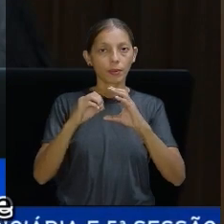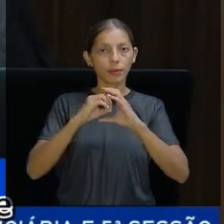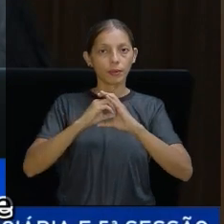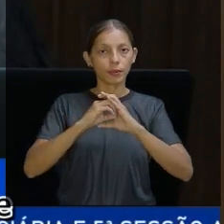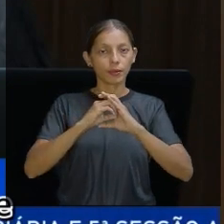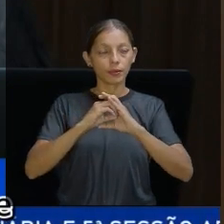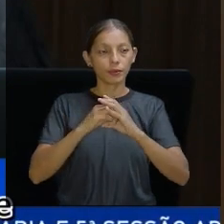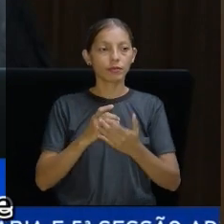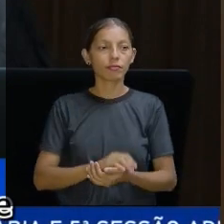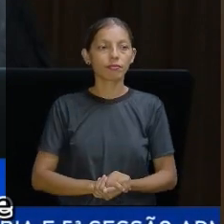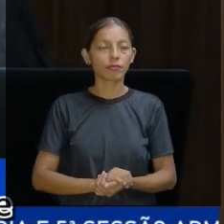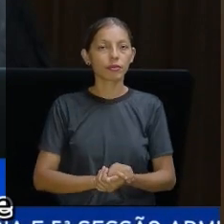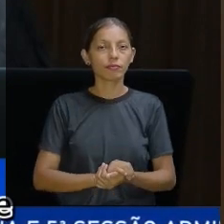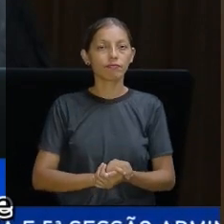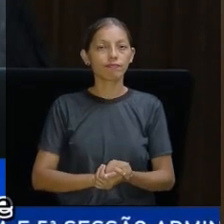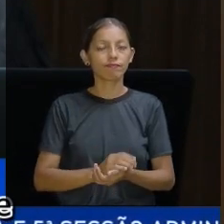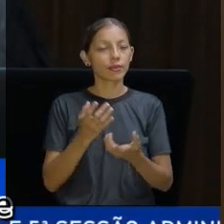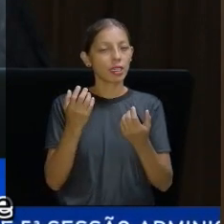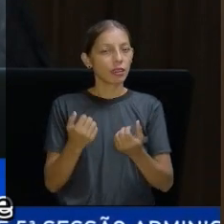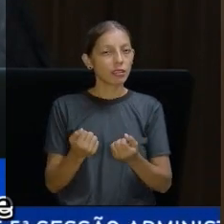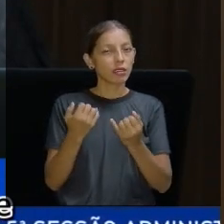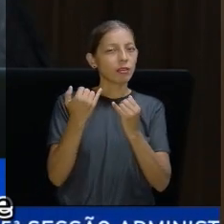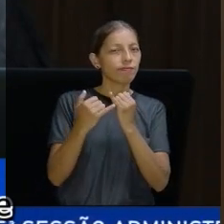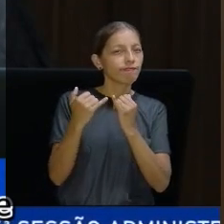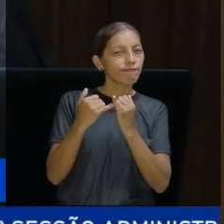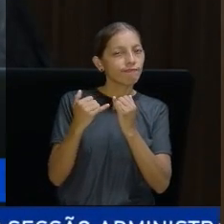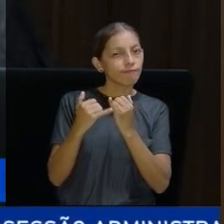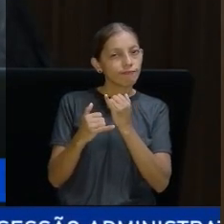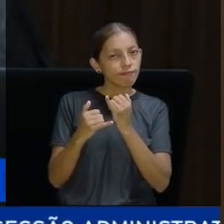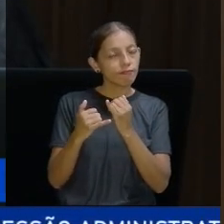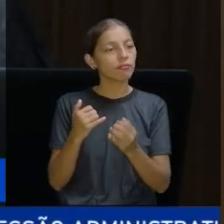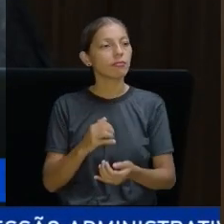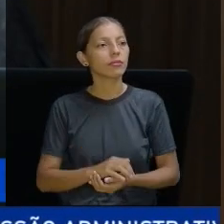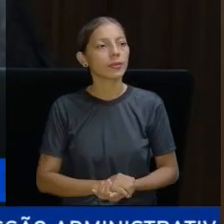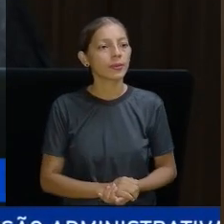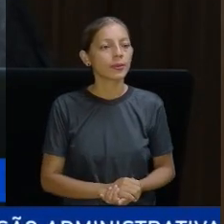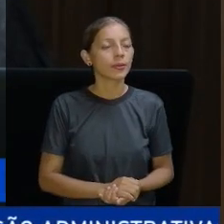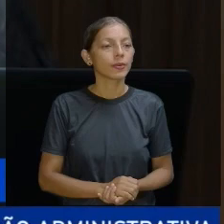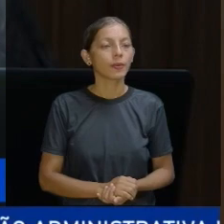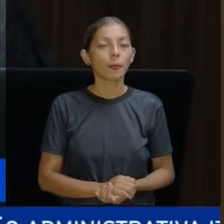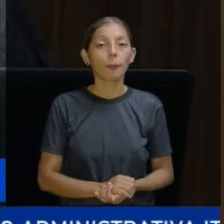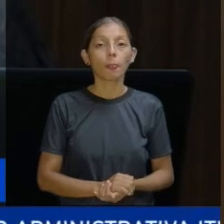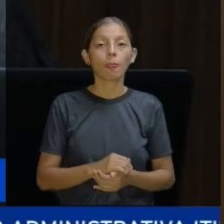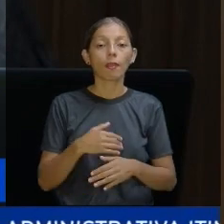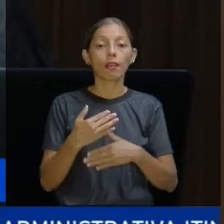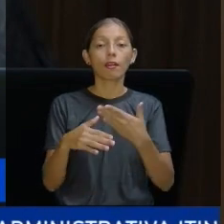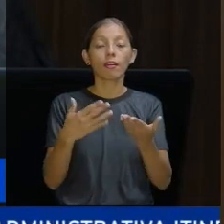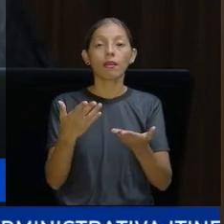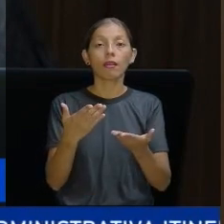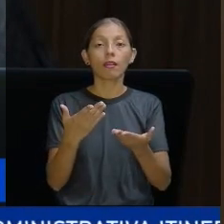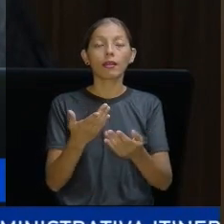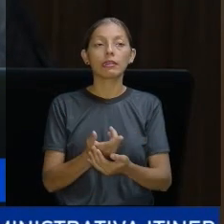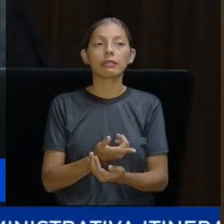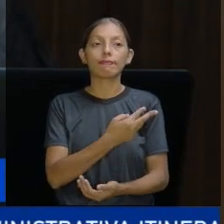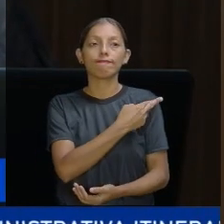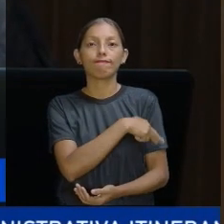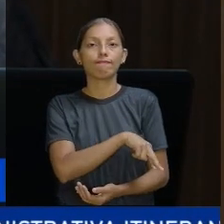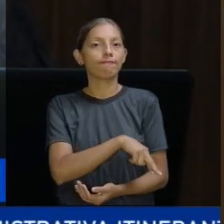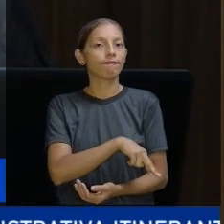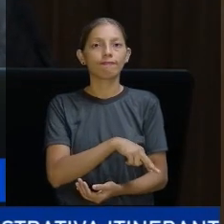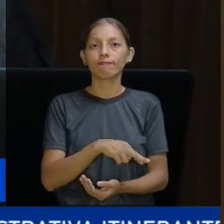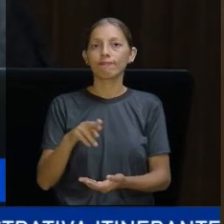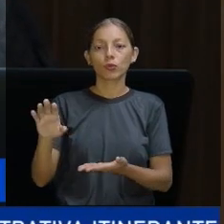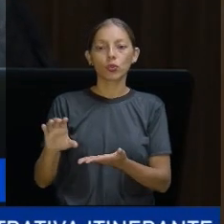acolheu parcialmente os declaratórios anteriores para integralizar o acordo que desaprovou suas contas de campanha, apenas